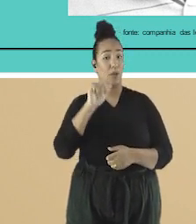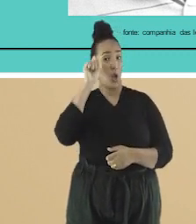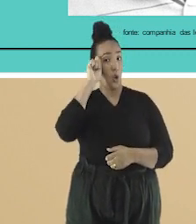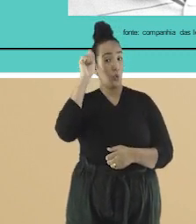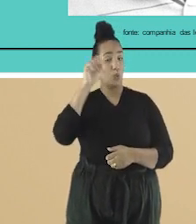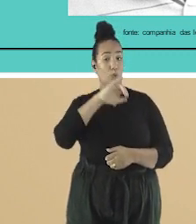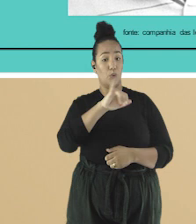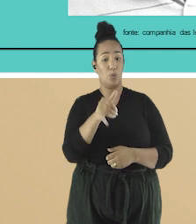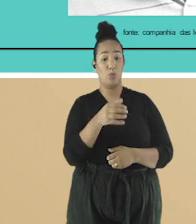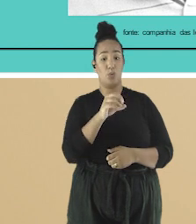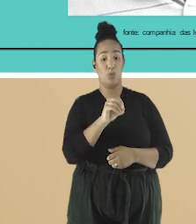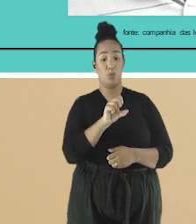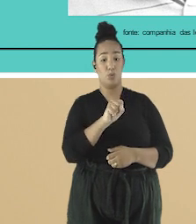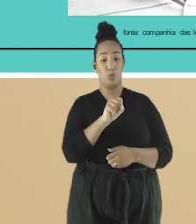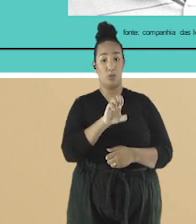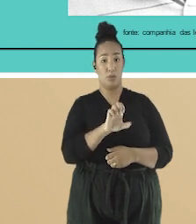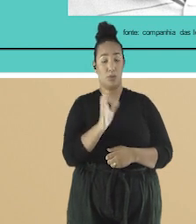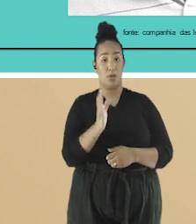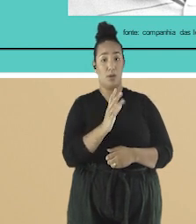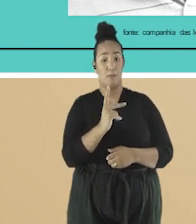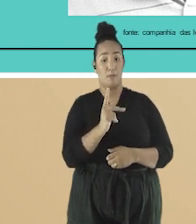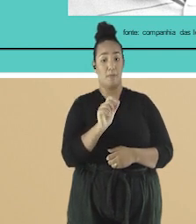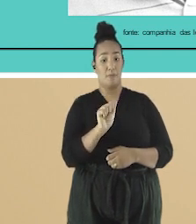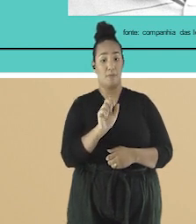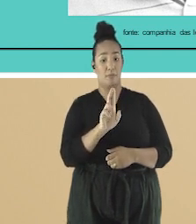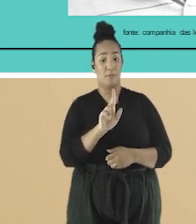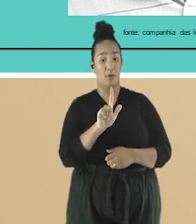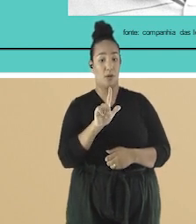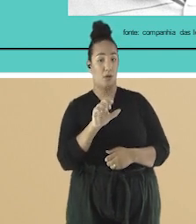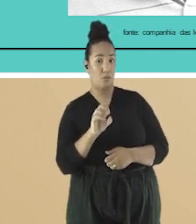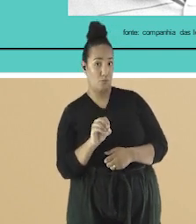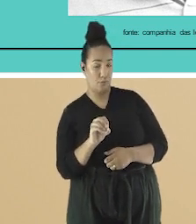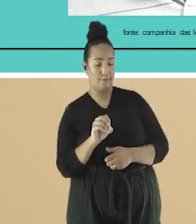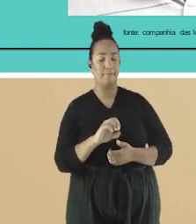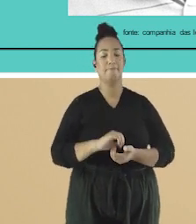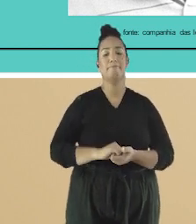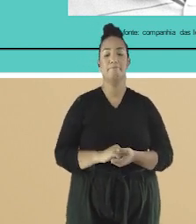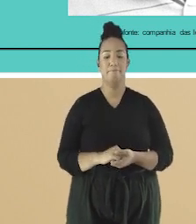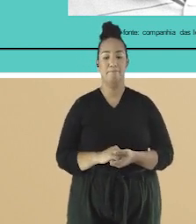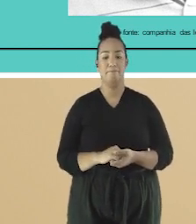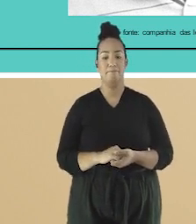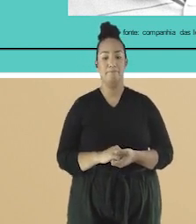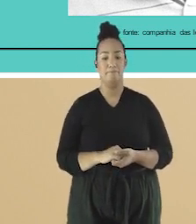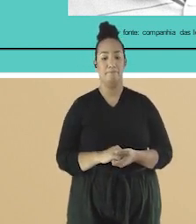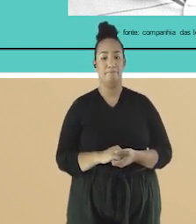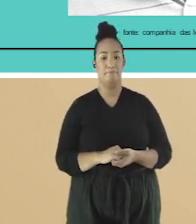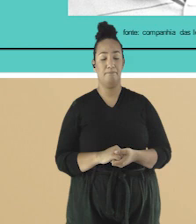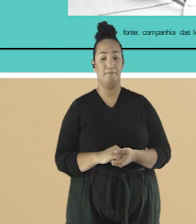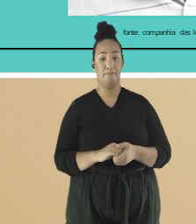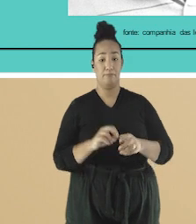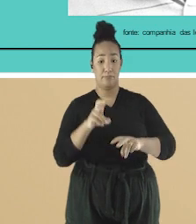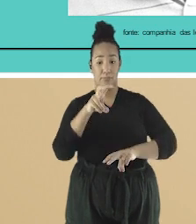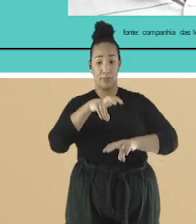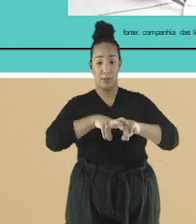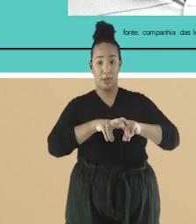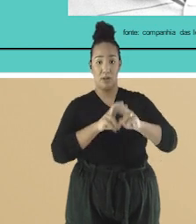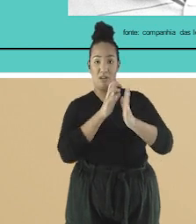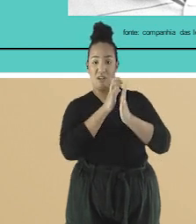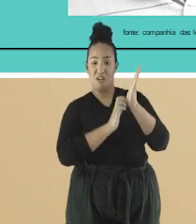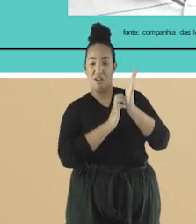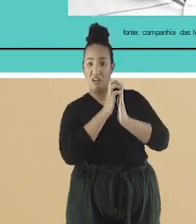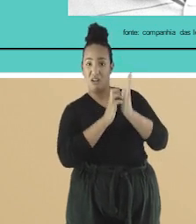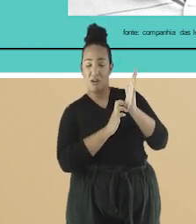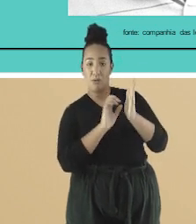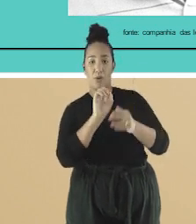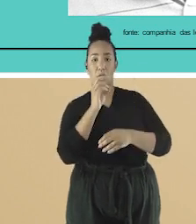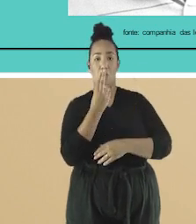Paulo Paes e se chama Inutilidades. Vamos ler. Ninguém coça as costas da cadeira. Ninguém chupa a